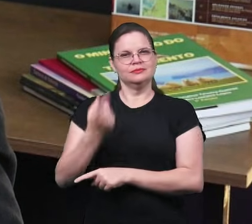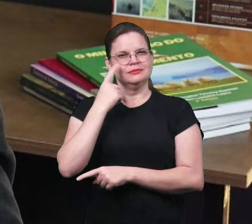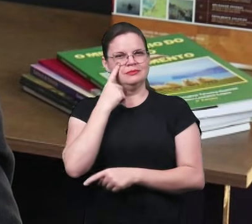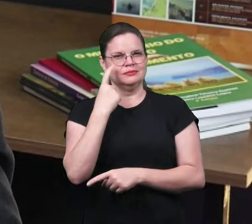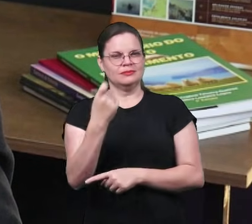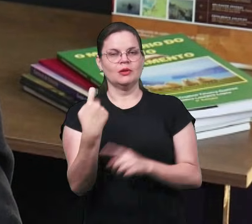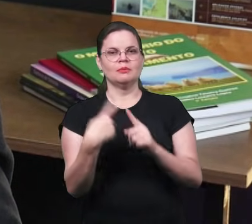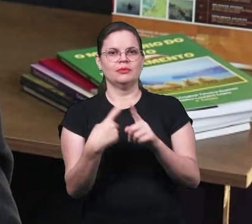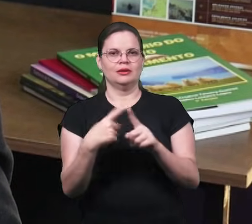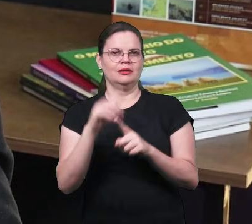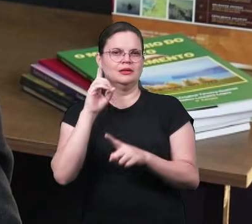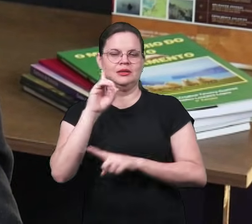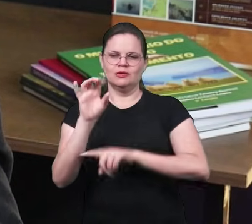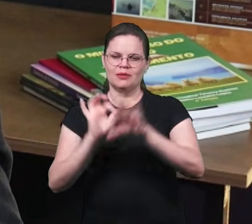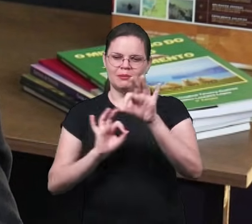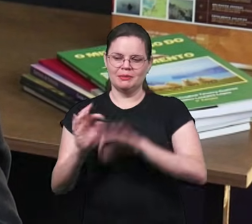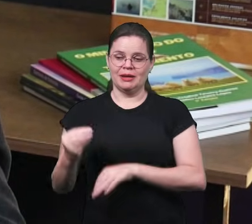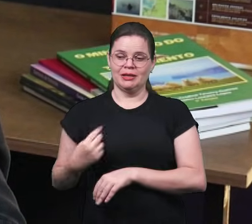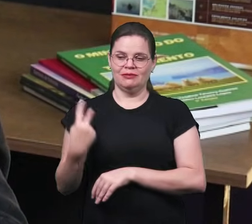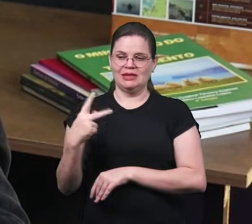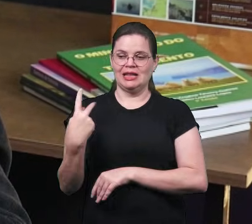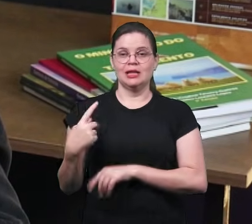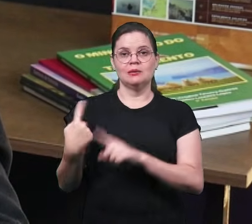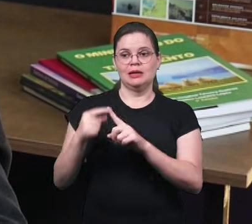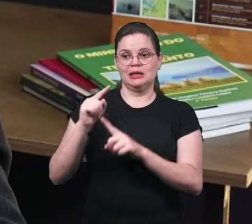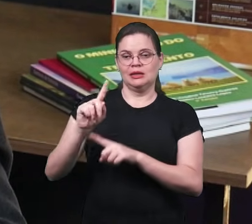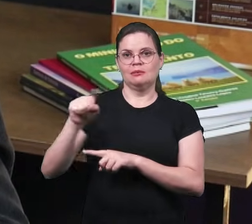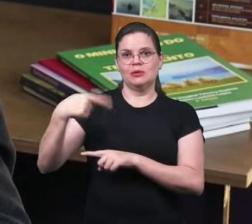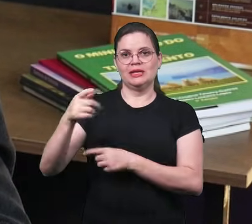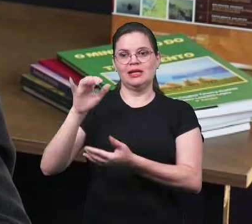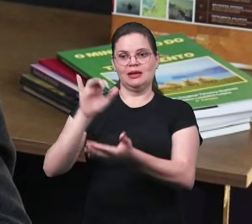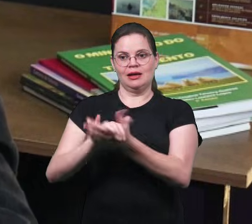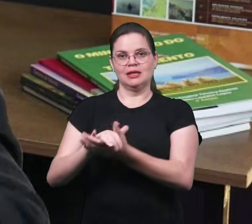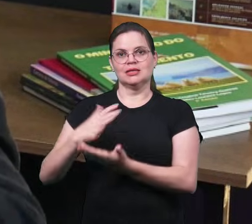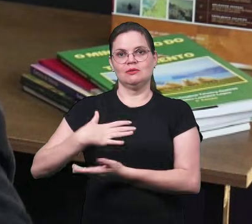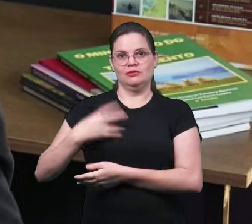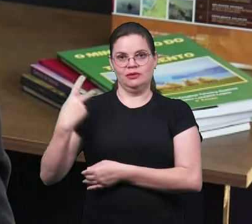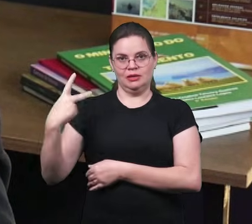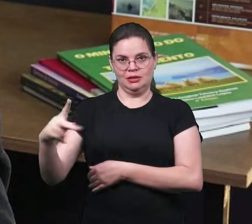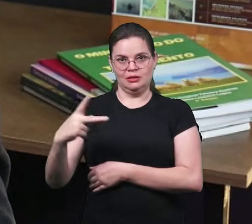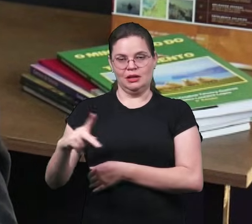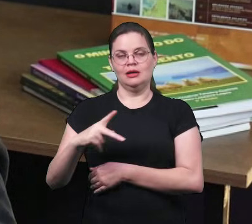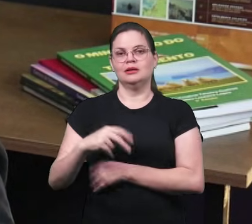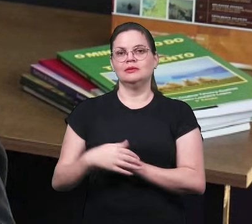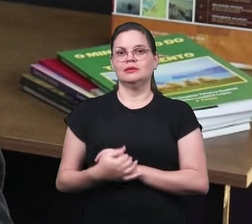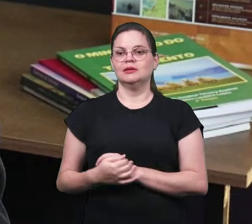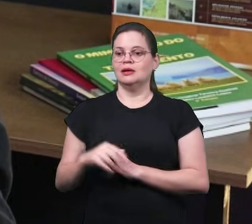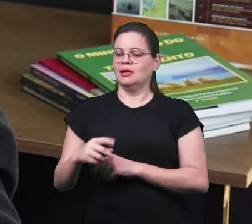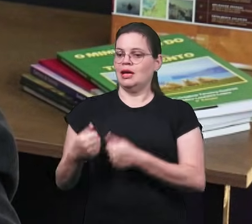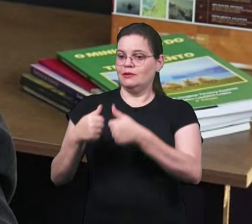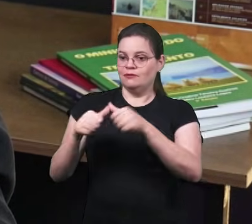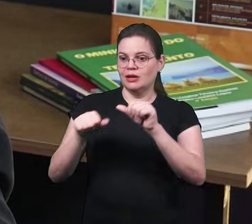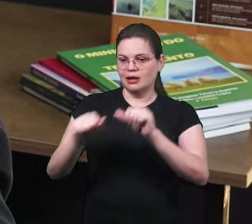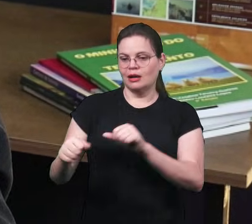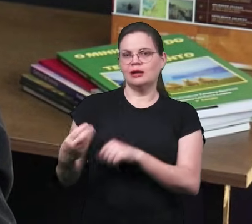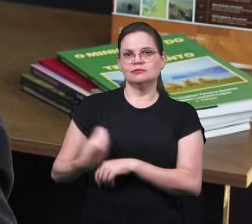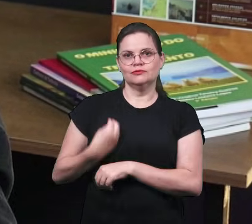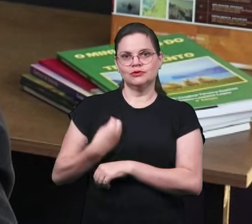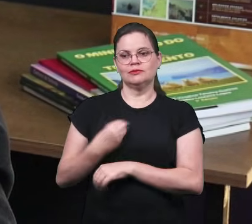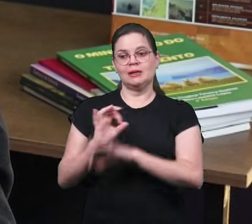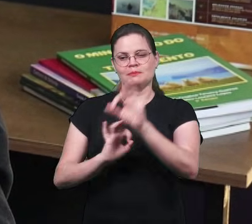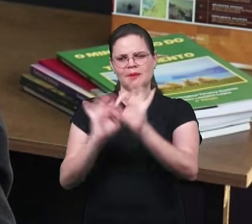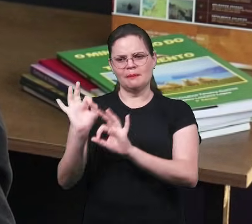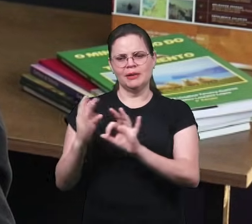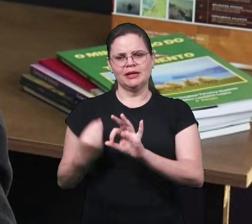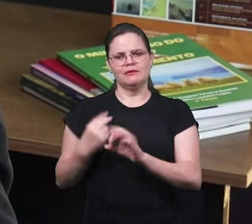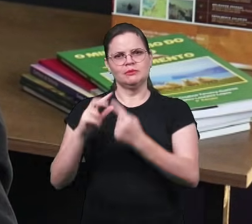se casando com uma das filhas de Jetro e ele fica ali. E é esse preparo para ele voltar para o Egito para